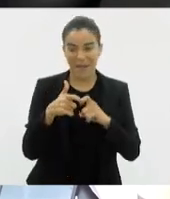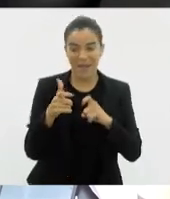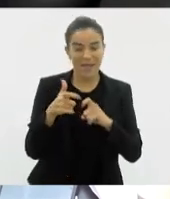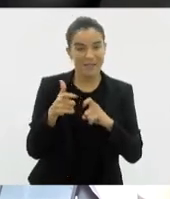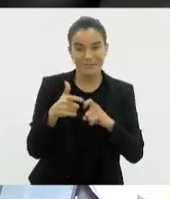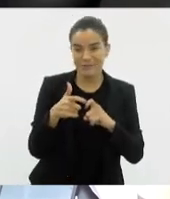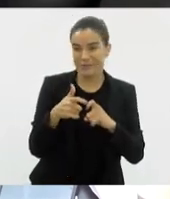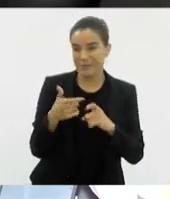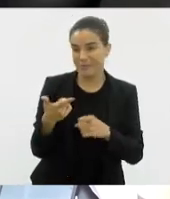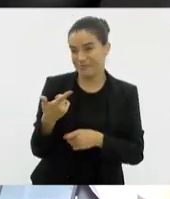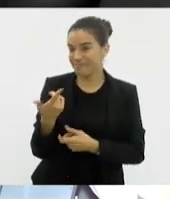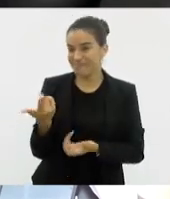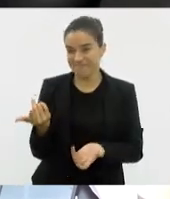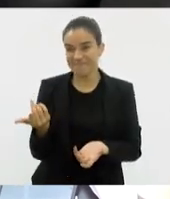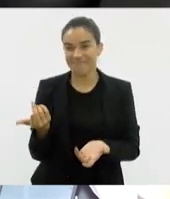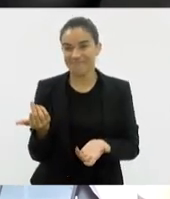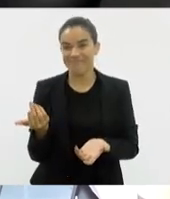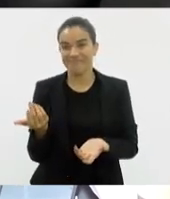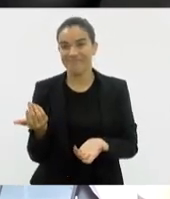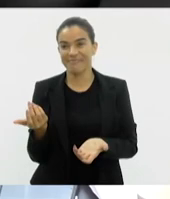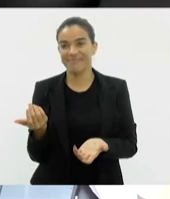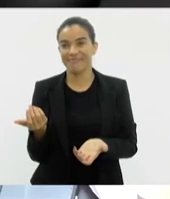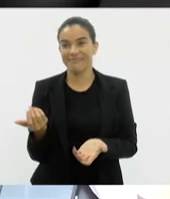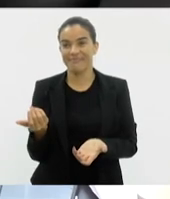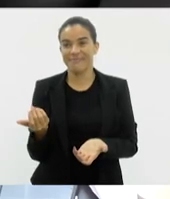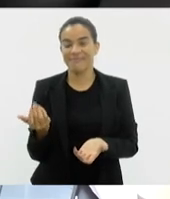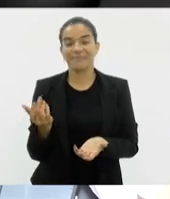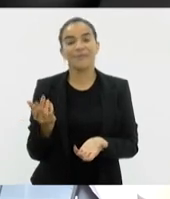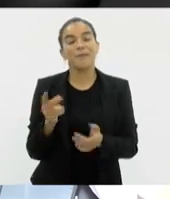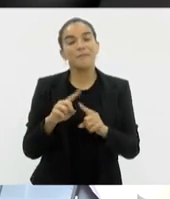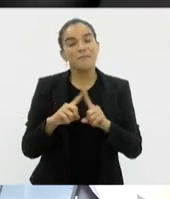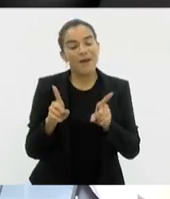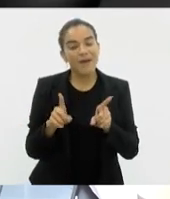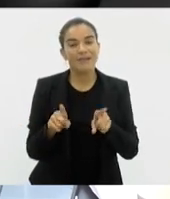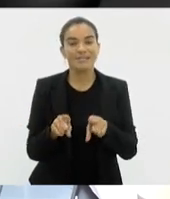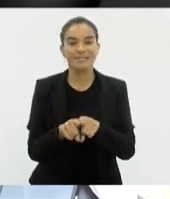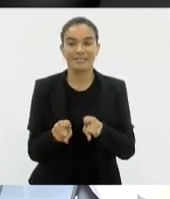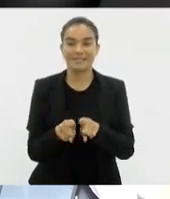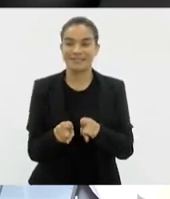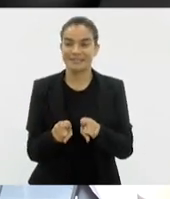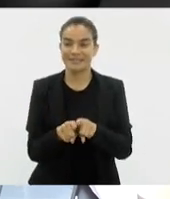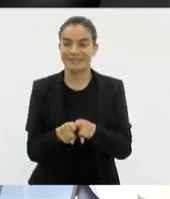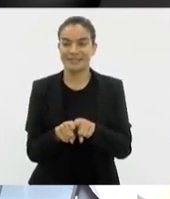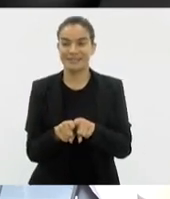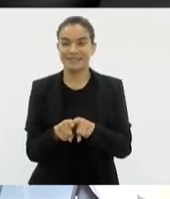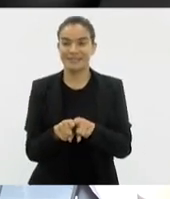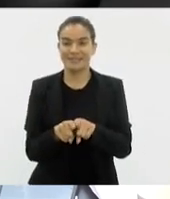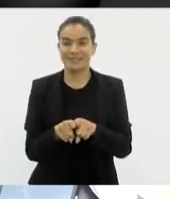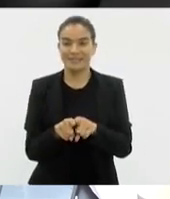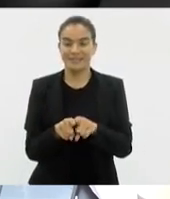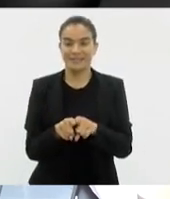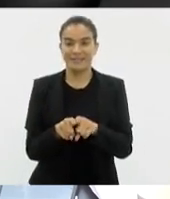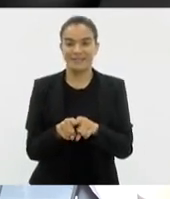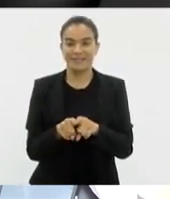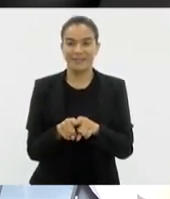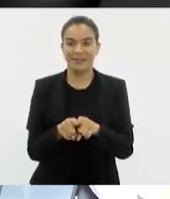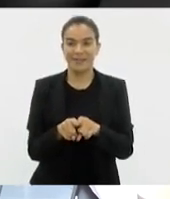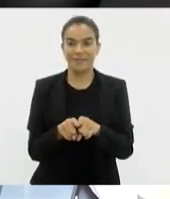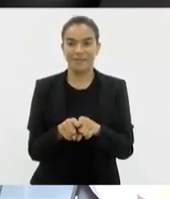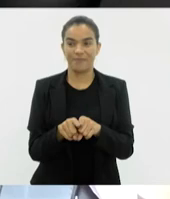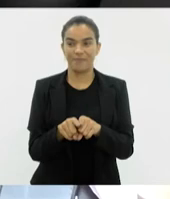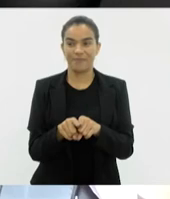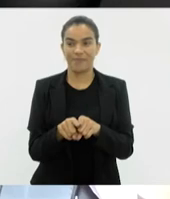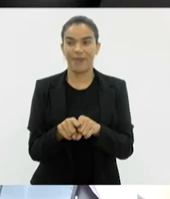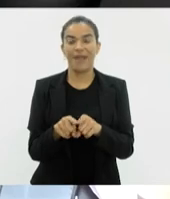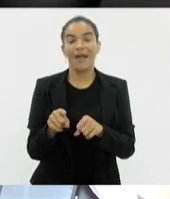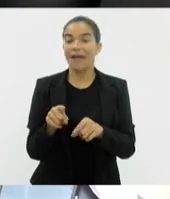nenhum se formou em medicina, mas, ao mesmo tempo, no fim dessa discussão, aponta